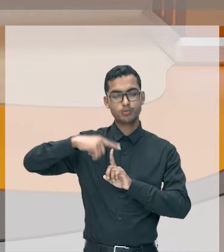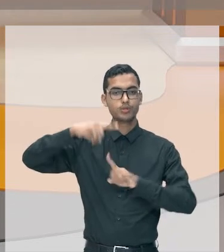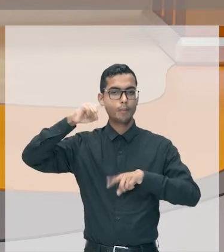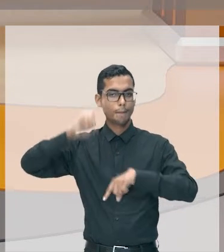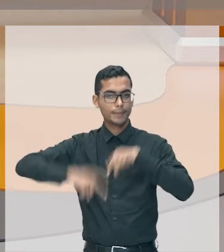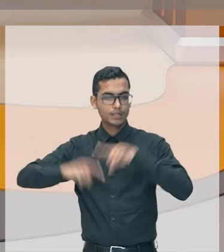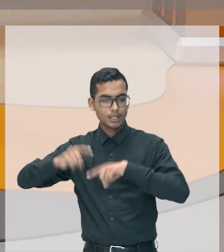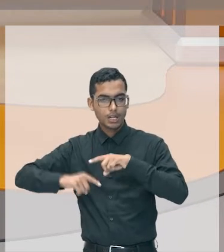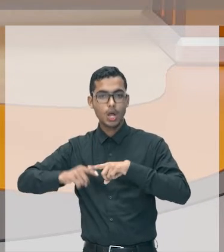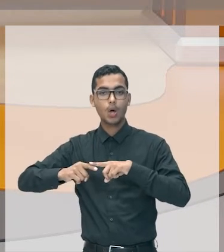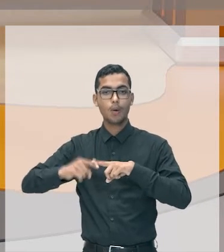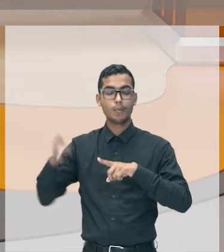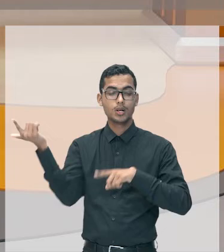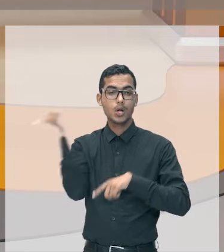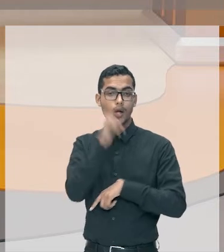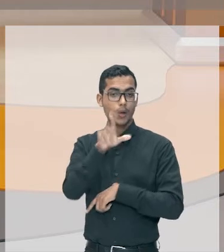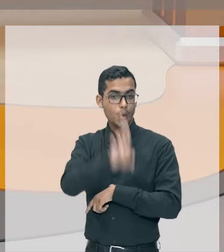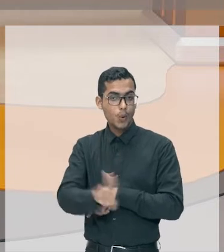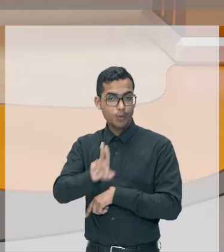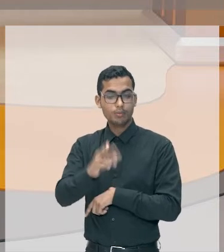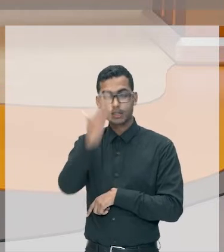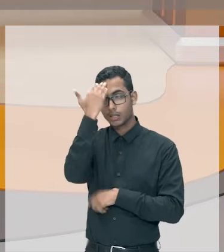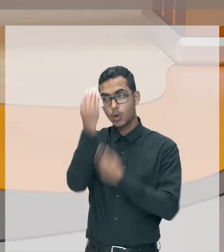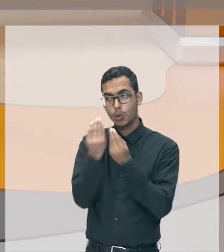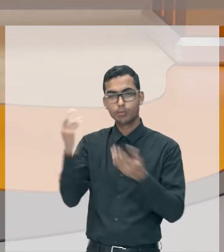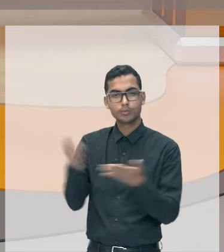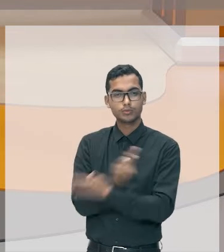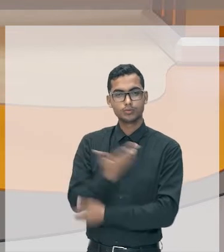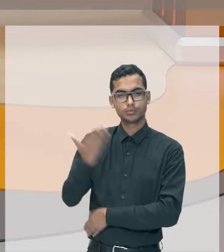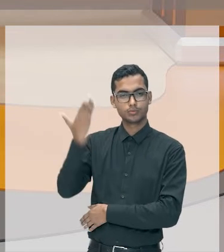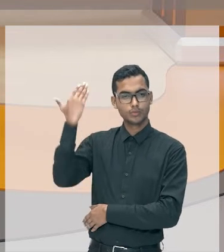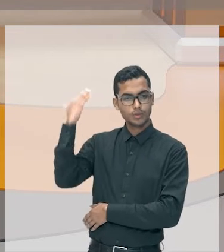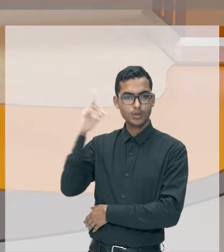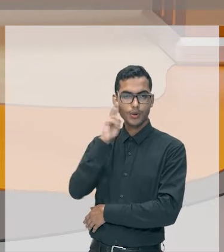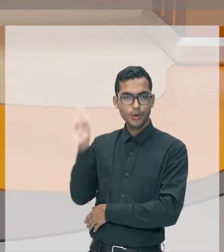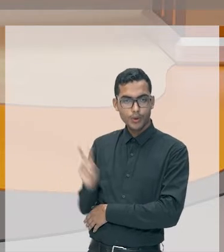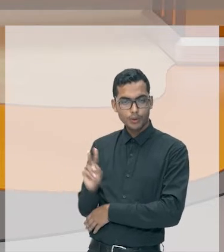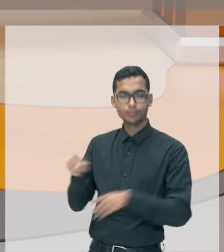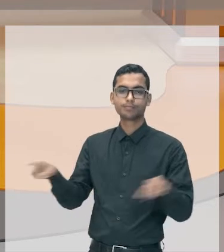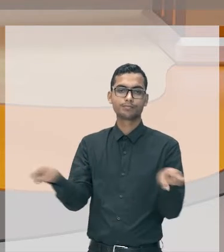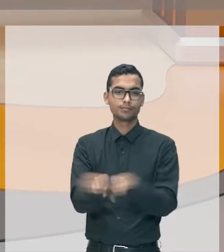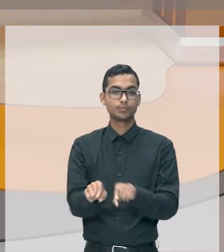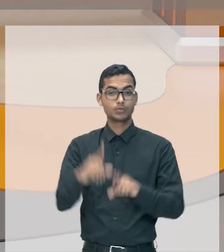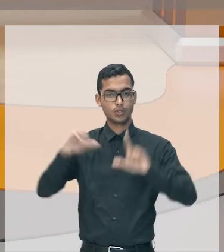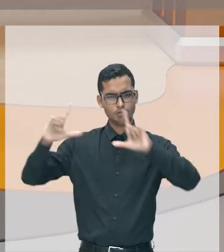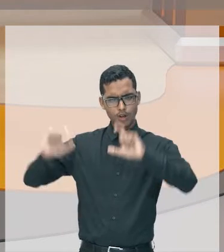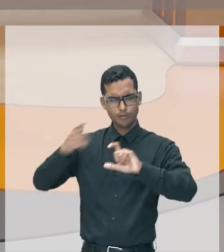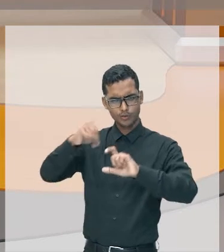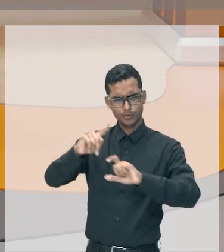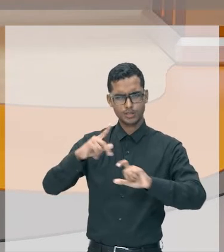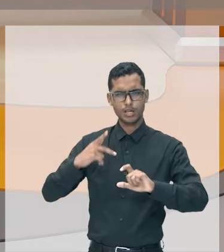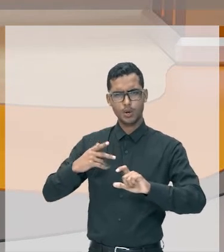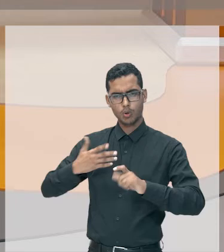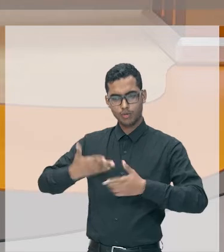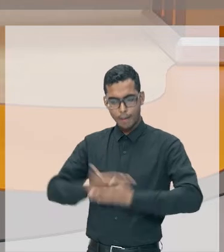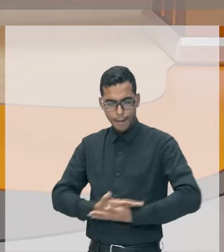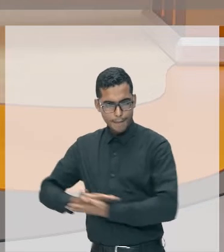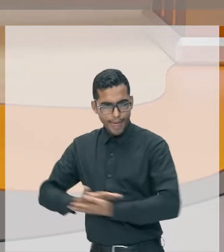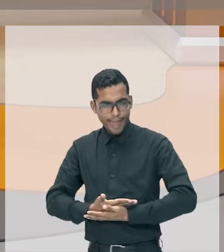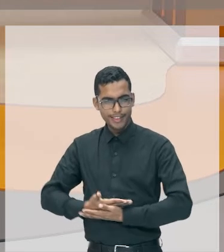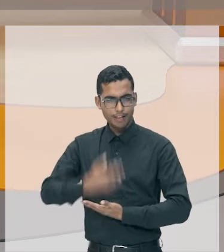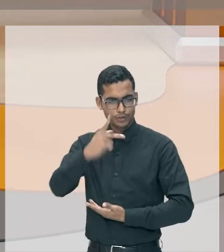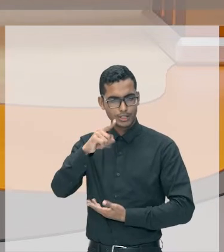ser estudado. A fotografia de quando você era bebê vai servir como uma fonte material. Um jornal